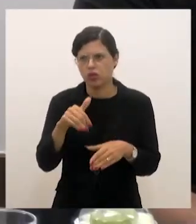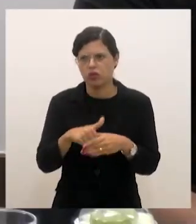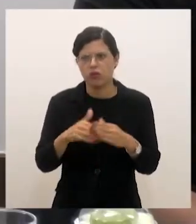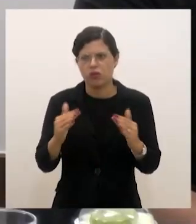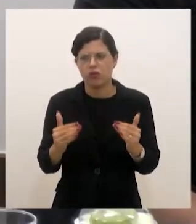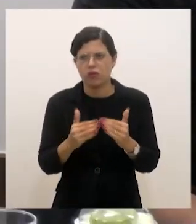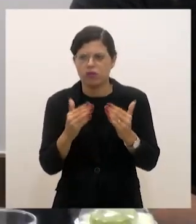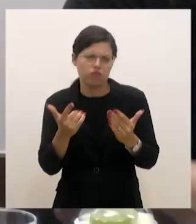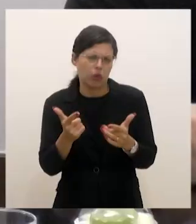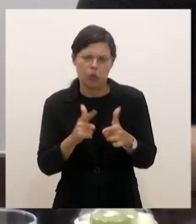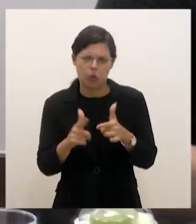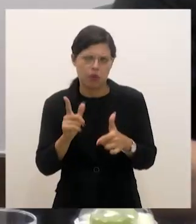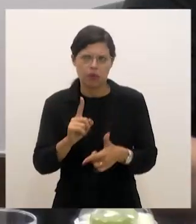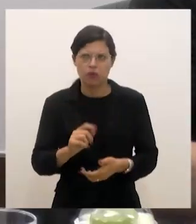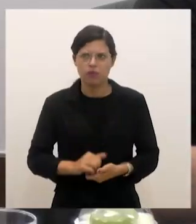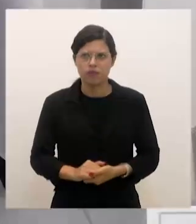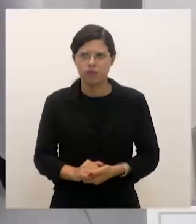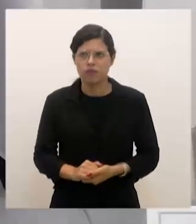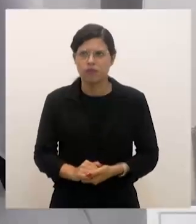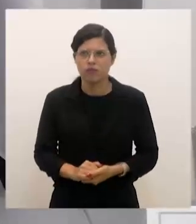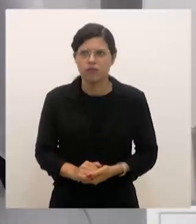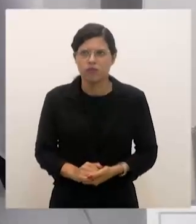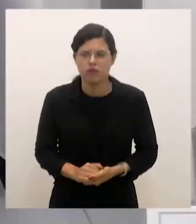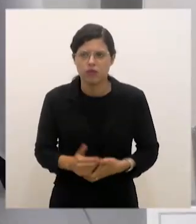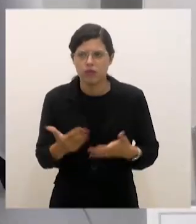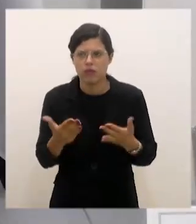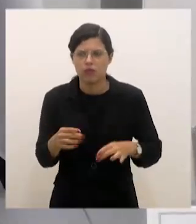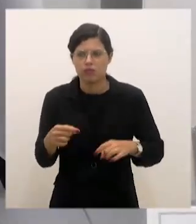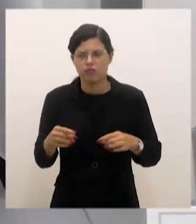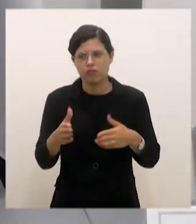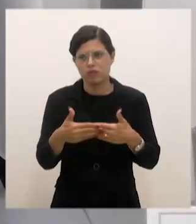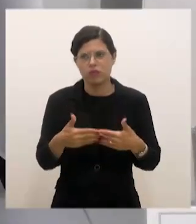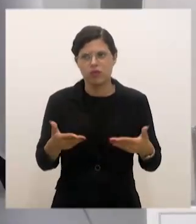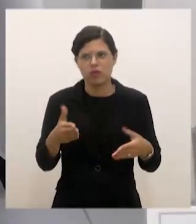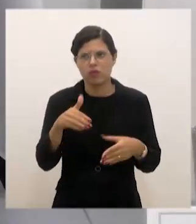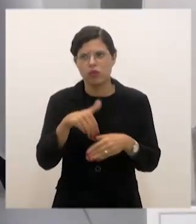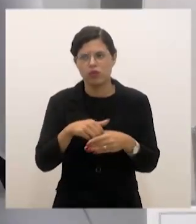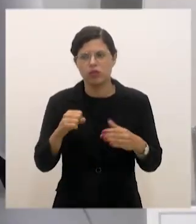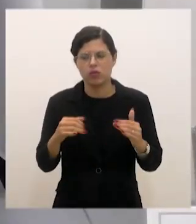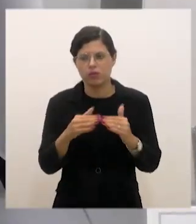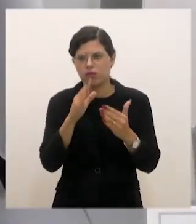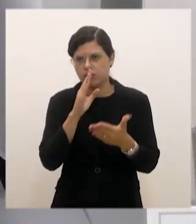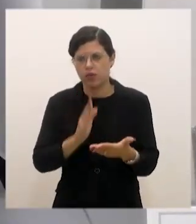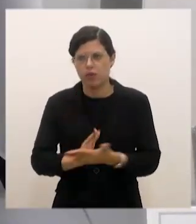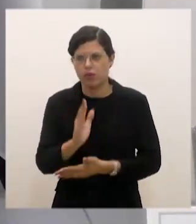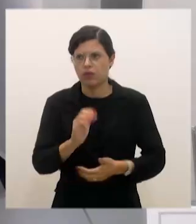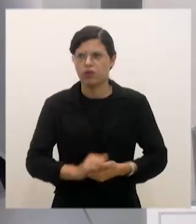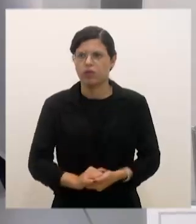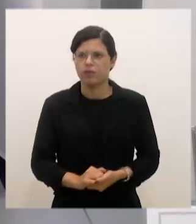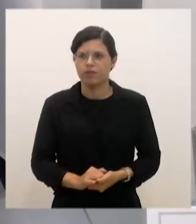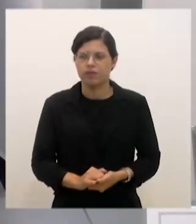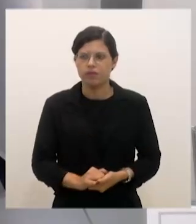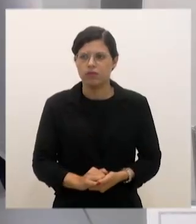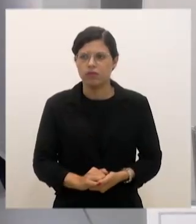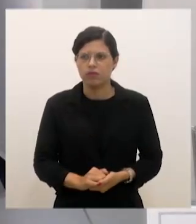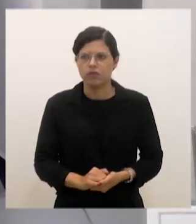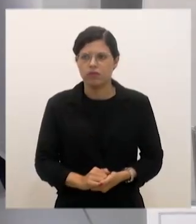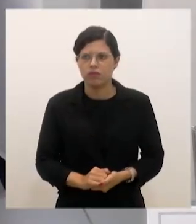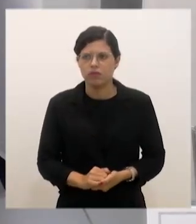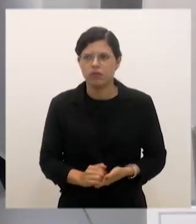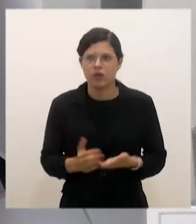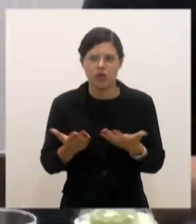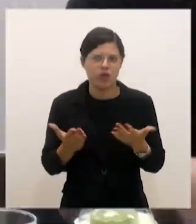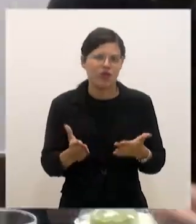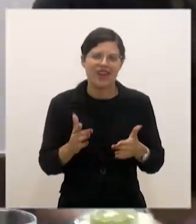vamos. Então, em frente. Não havendo quem queira discutir, encerrada a discussão, em votação, se os que aprovam permaneçam como estão, aprovado. Não quero gerar um